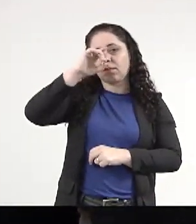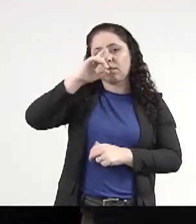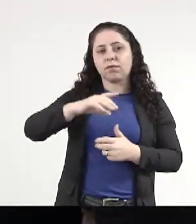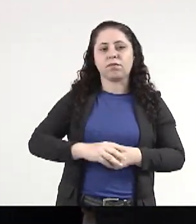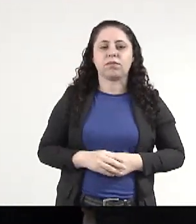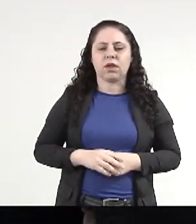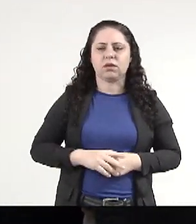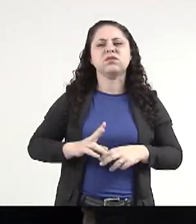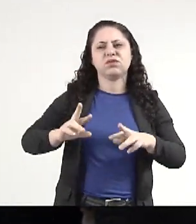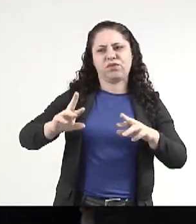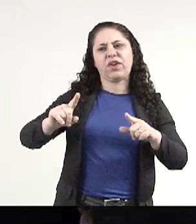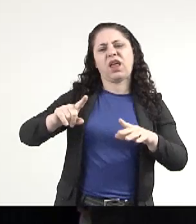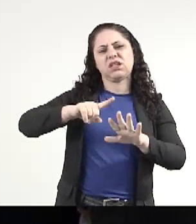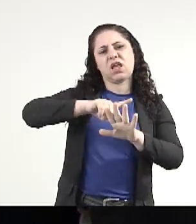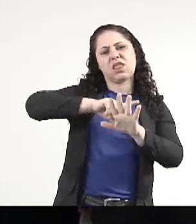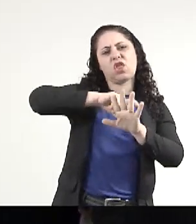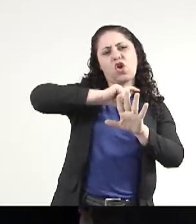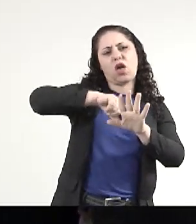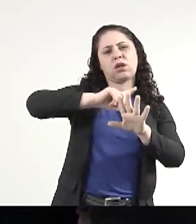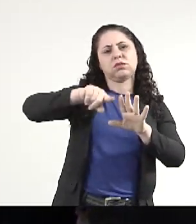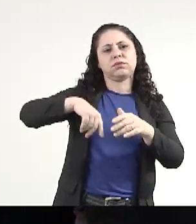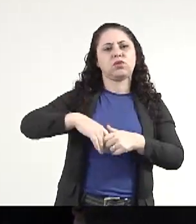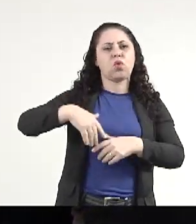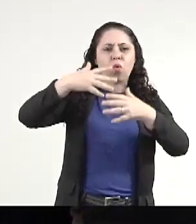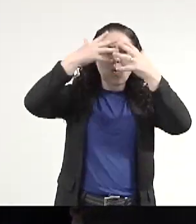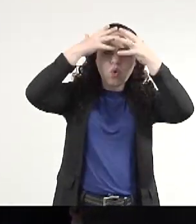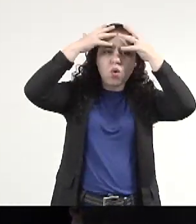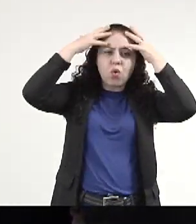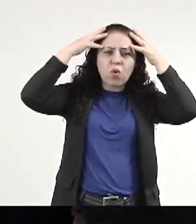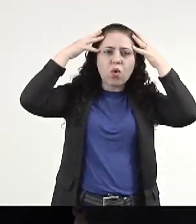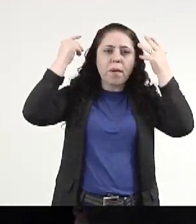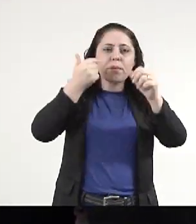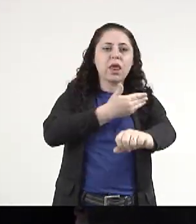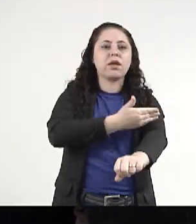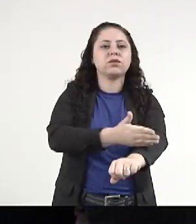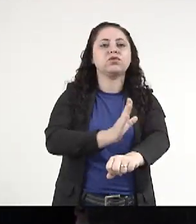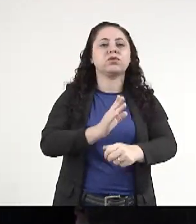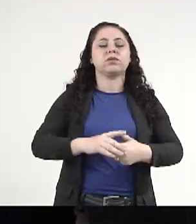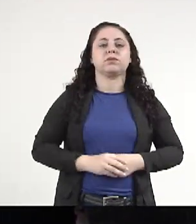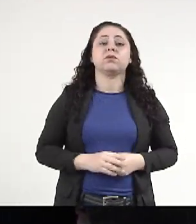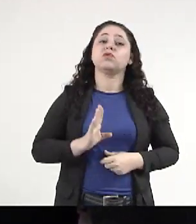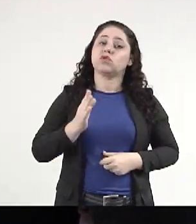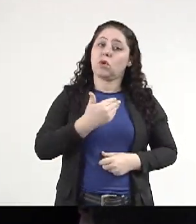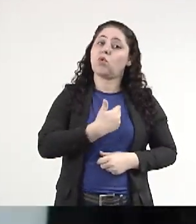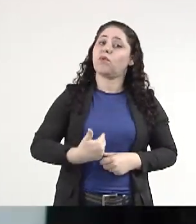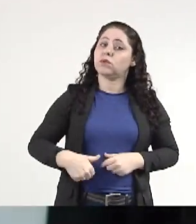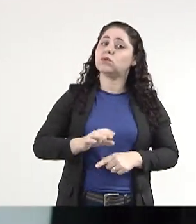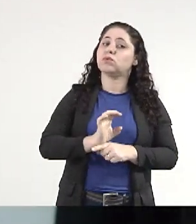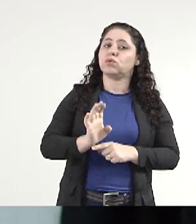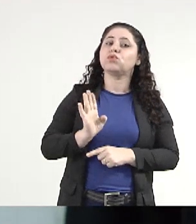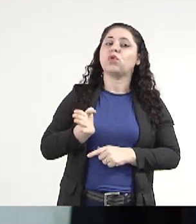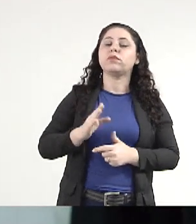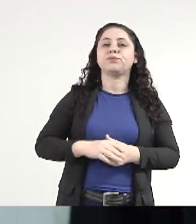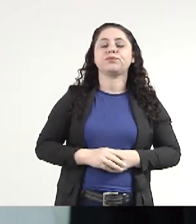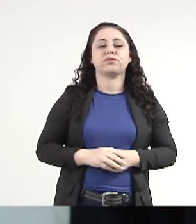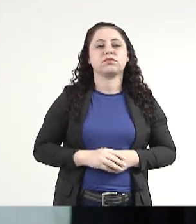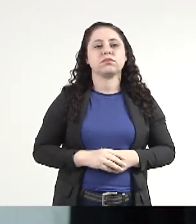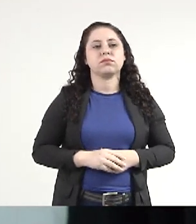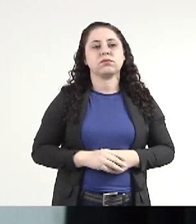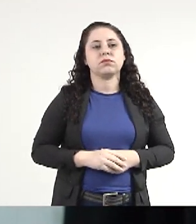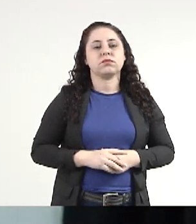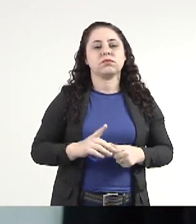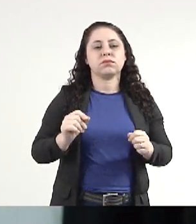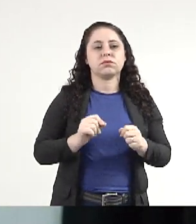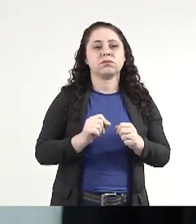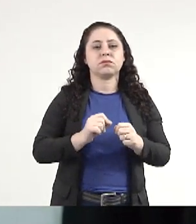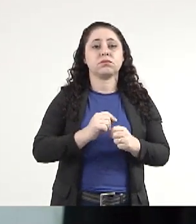apesar da diferença ideológica, os cabelos brancos dele, foi governador do Estado, me